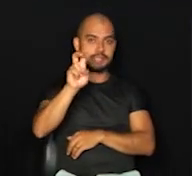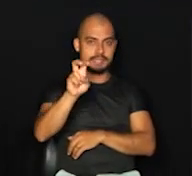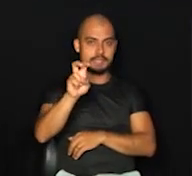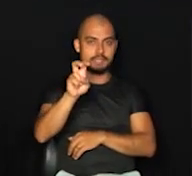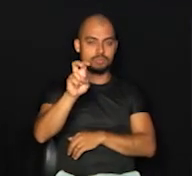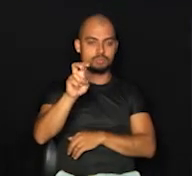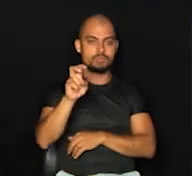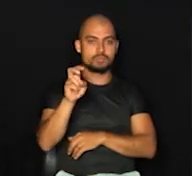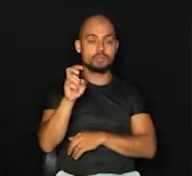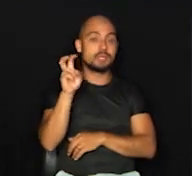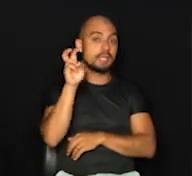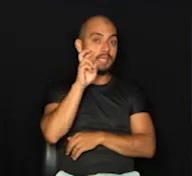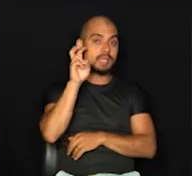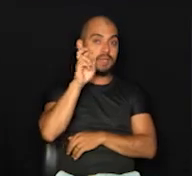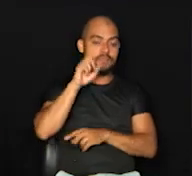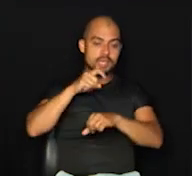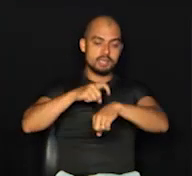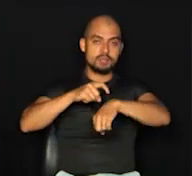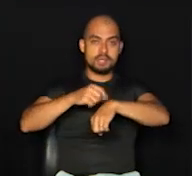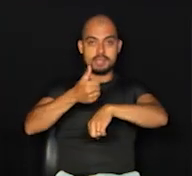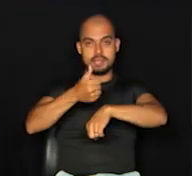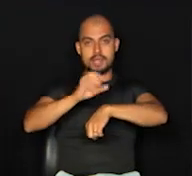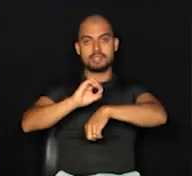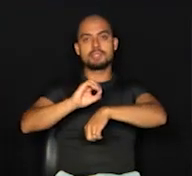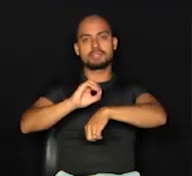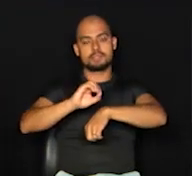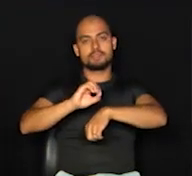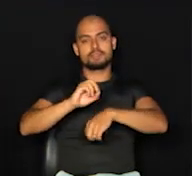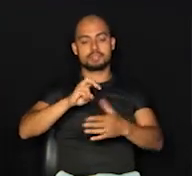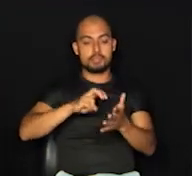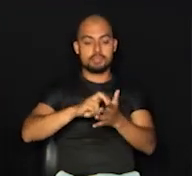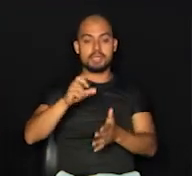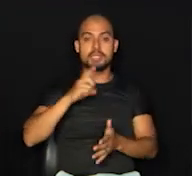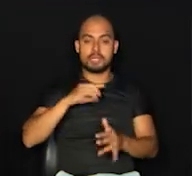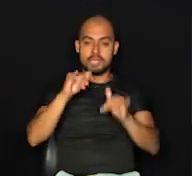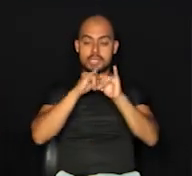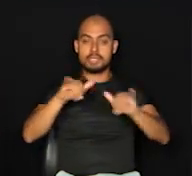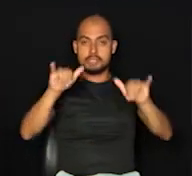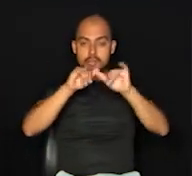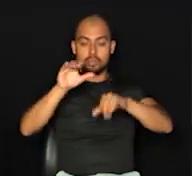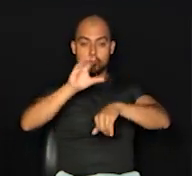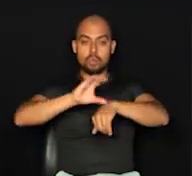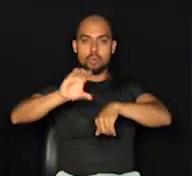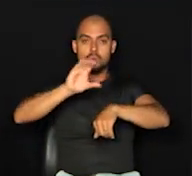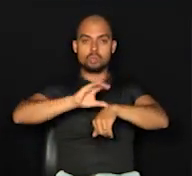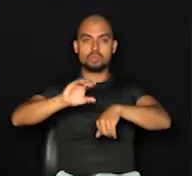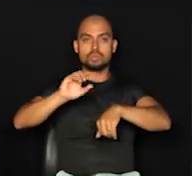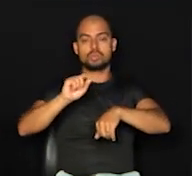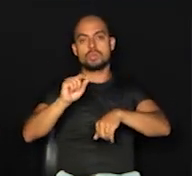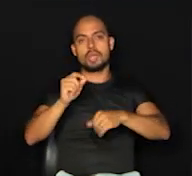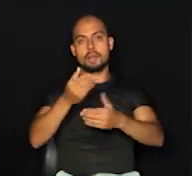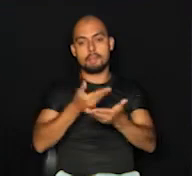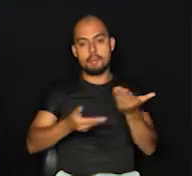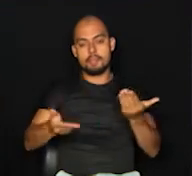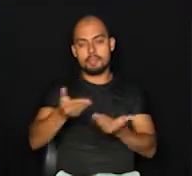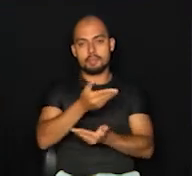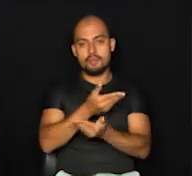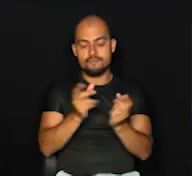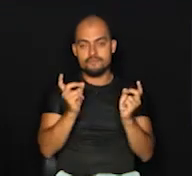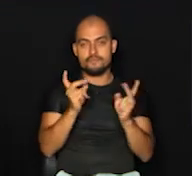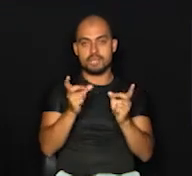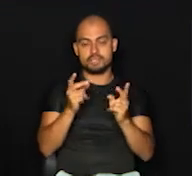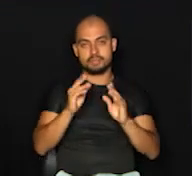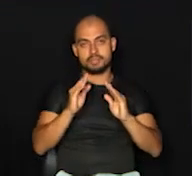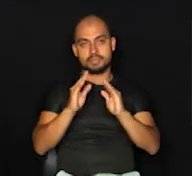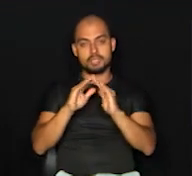depois de amanhã, quinta-feira, às 10 horas, nós teremos o lançamento virtual do curso técnico em transações imobiliárias